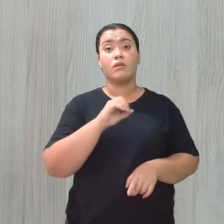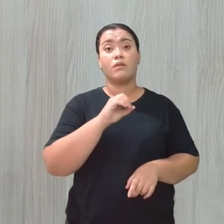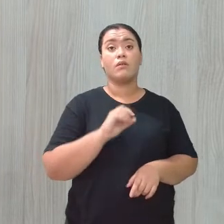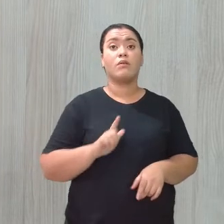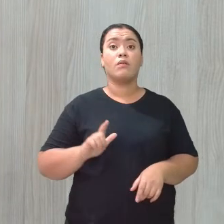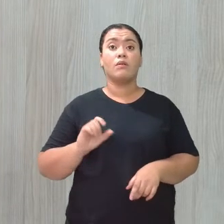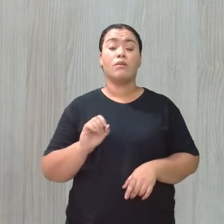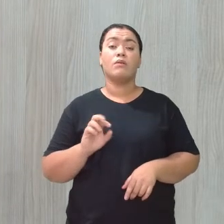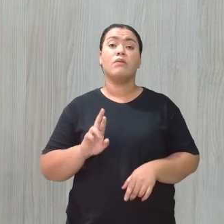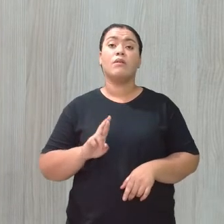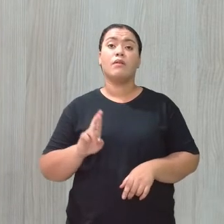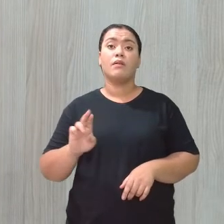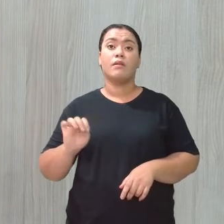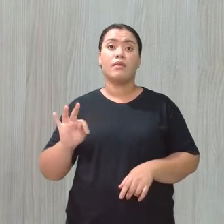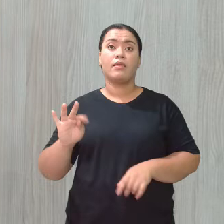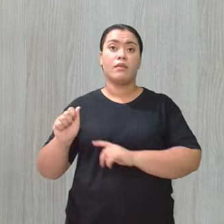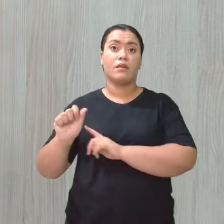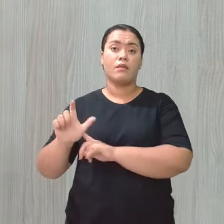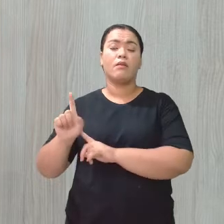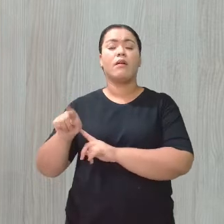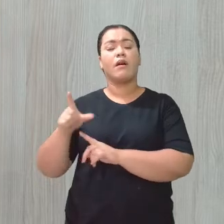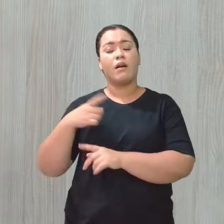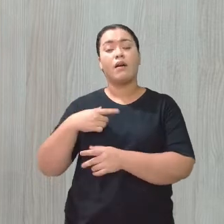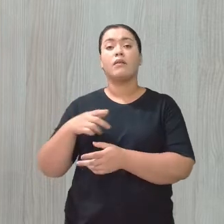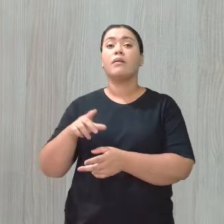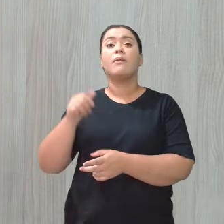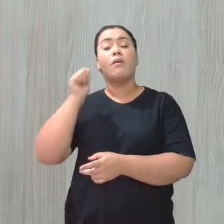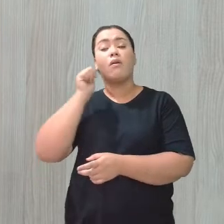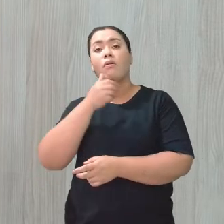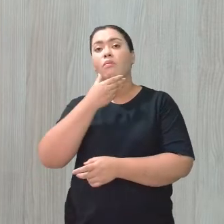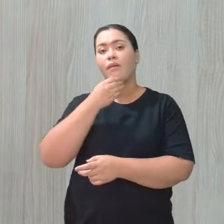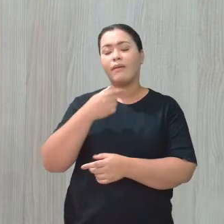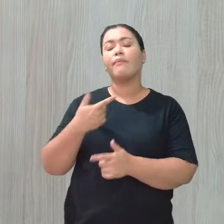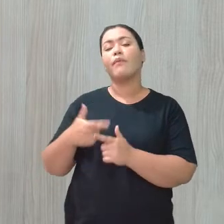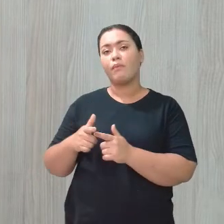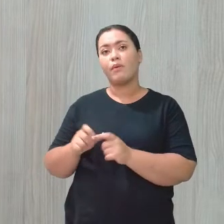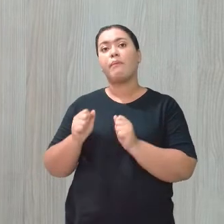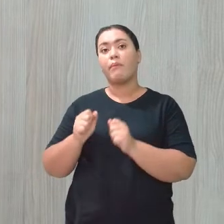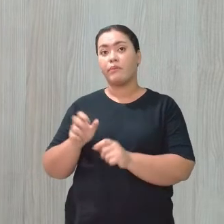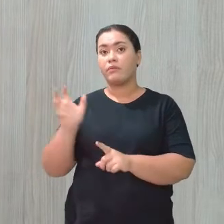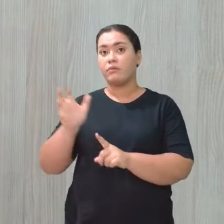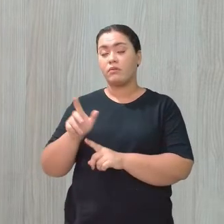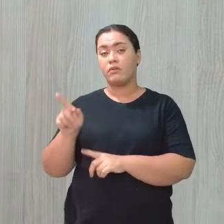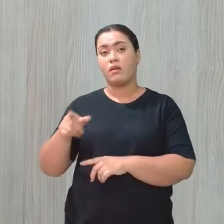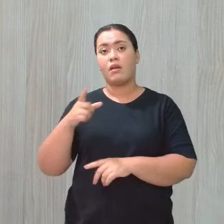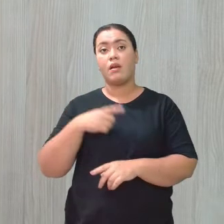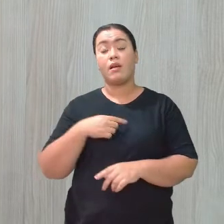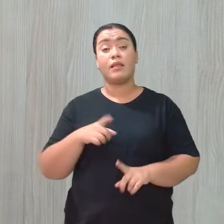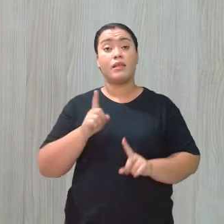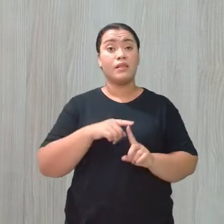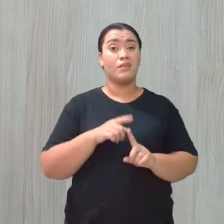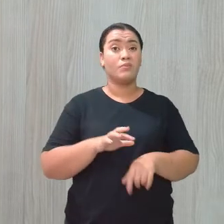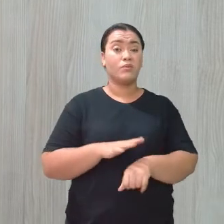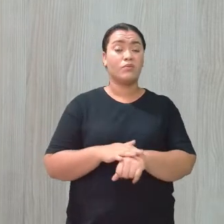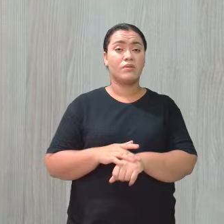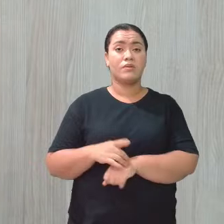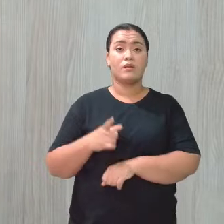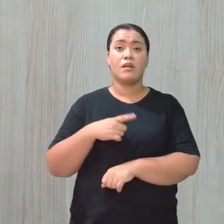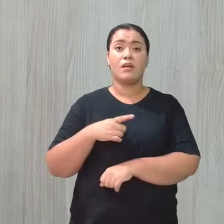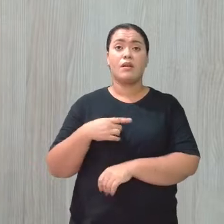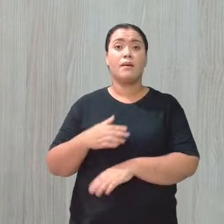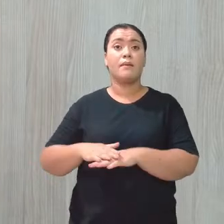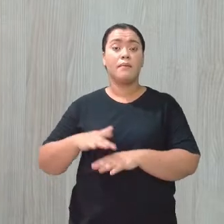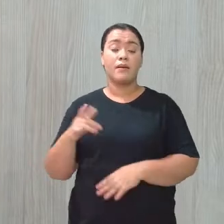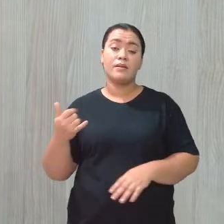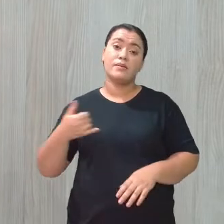tanto homens como mulheres, também é importante, né? E aí vai agravar esse tipo de doença, vai aparecer mais